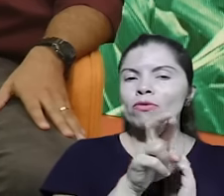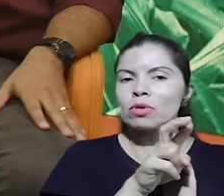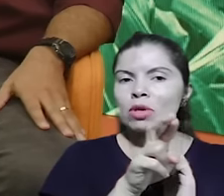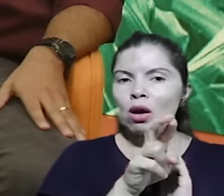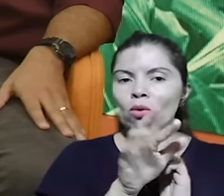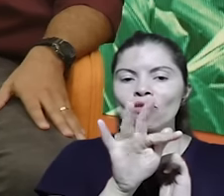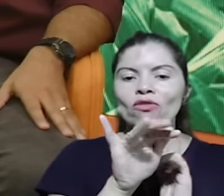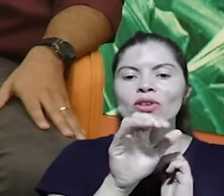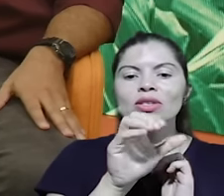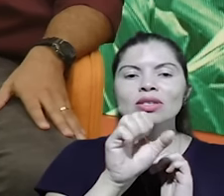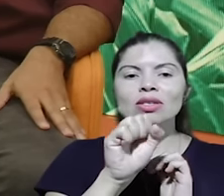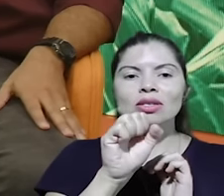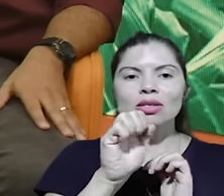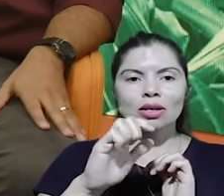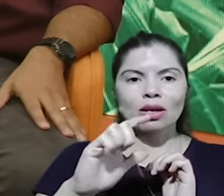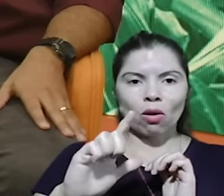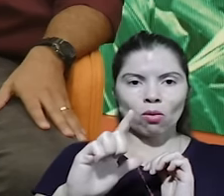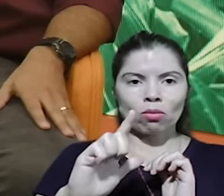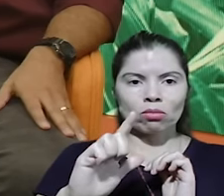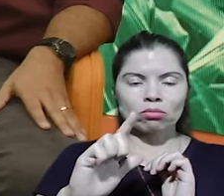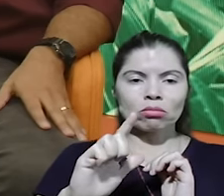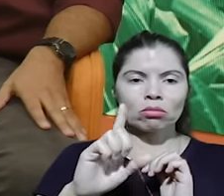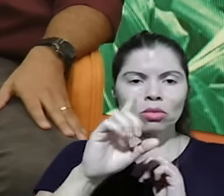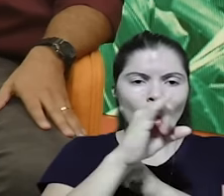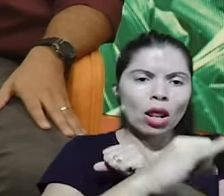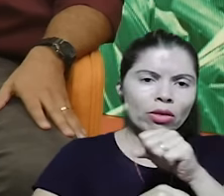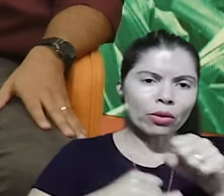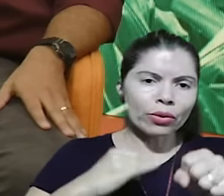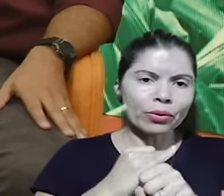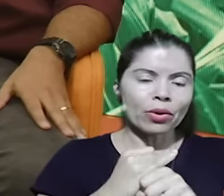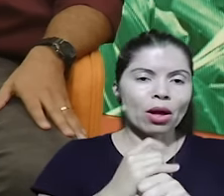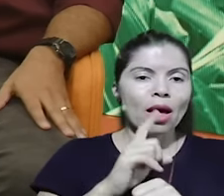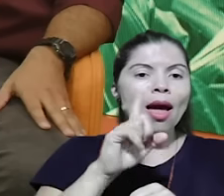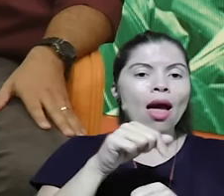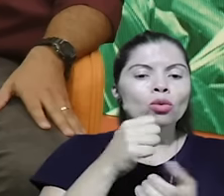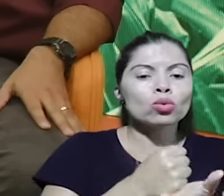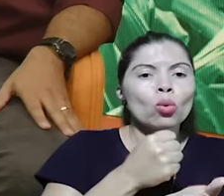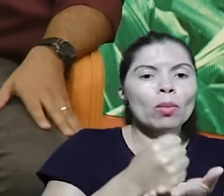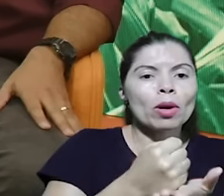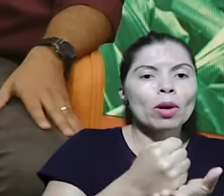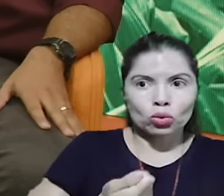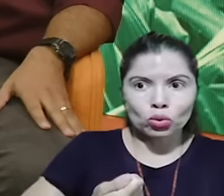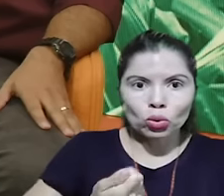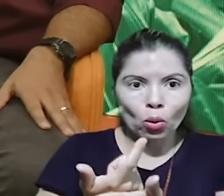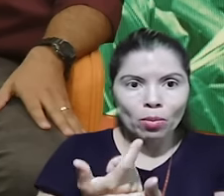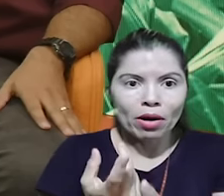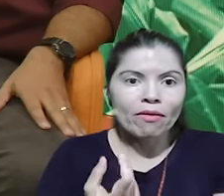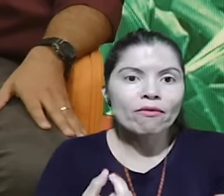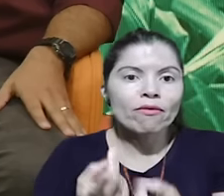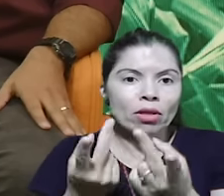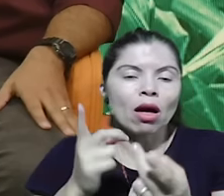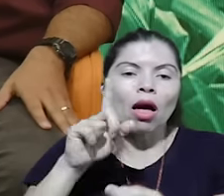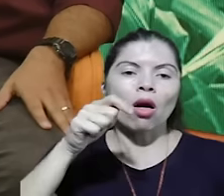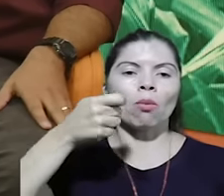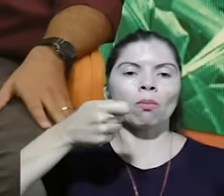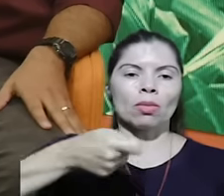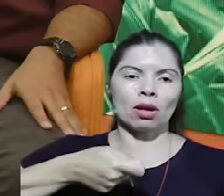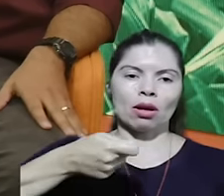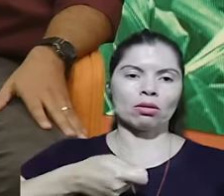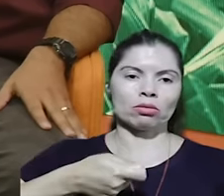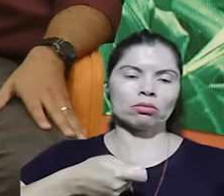eletrônico que documenta né uma compra e venda né então ela é obrigatória é claro que